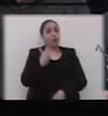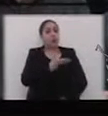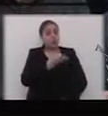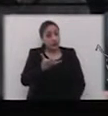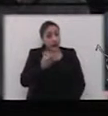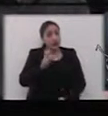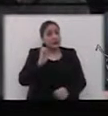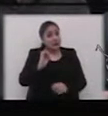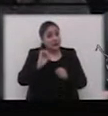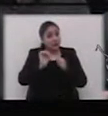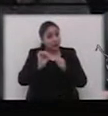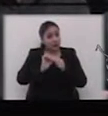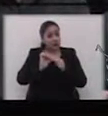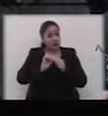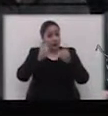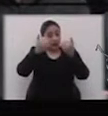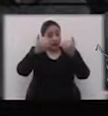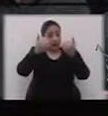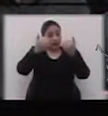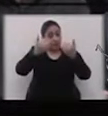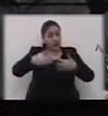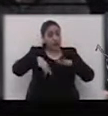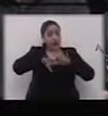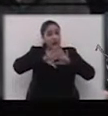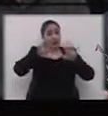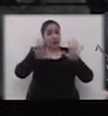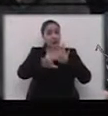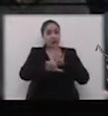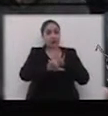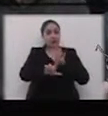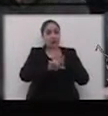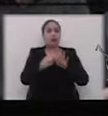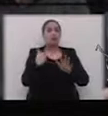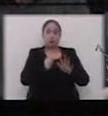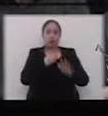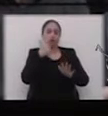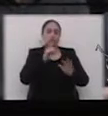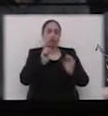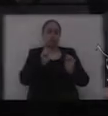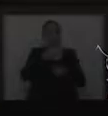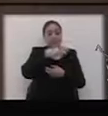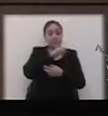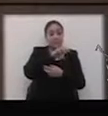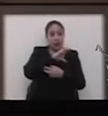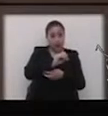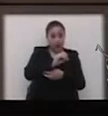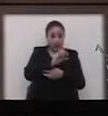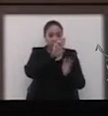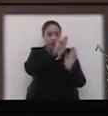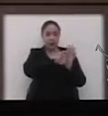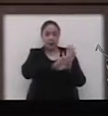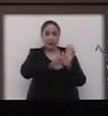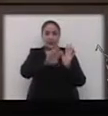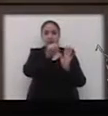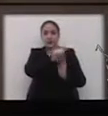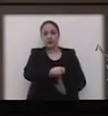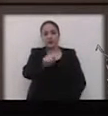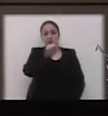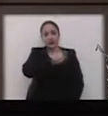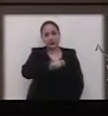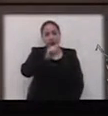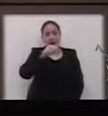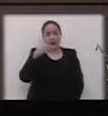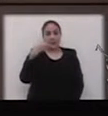Não, se todo mundo fizer, foi uma lei clara e rígida, todo mundo quer se adequar. Mauro Moreira, que representa